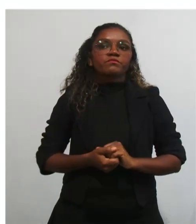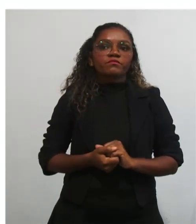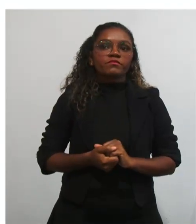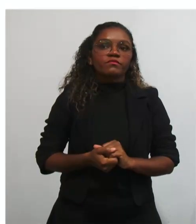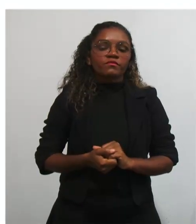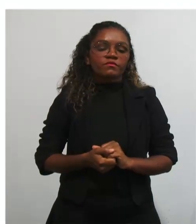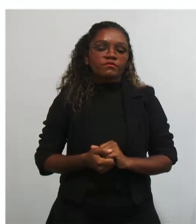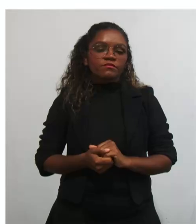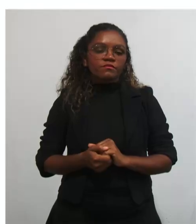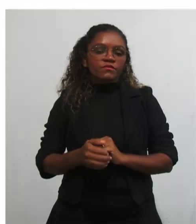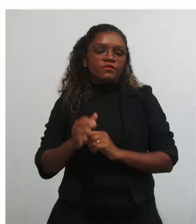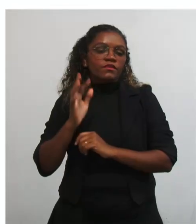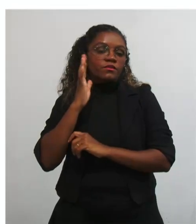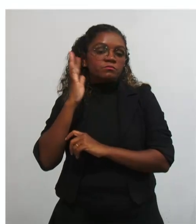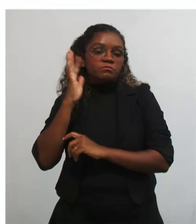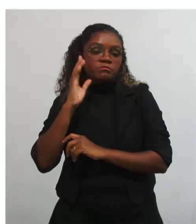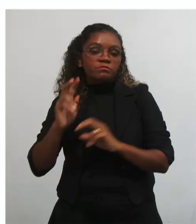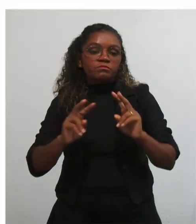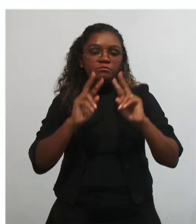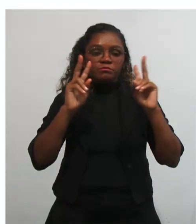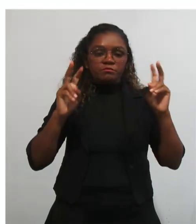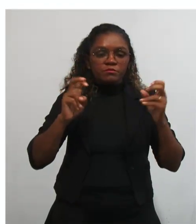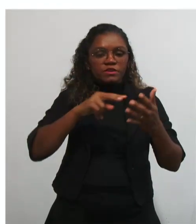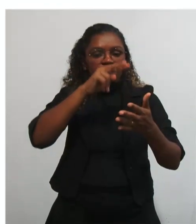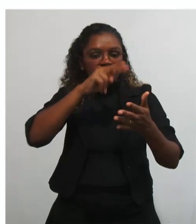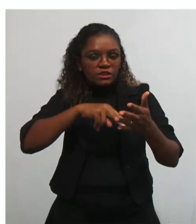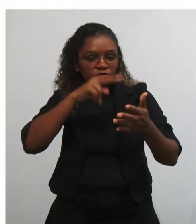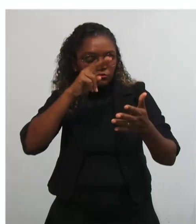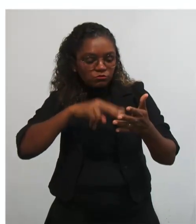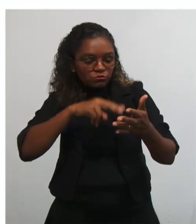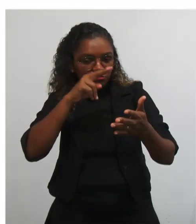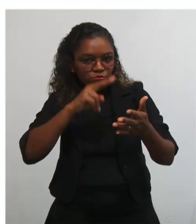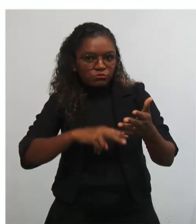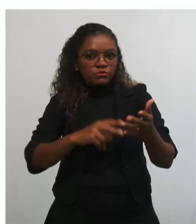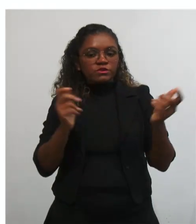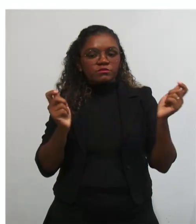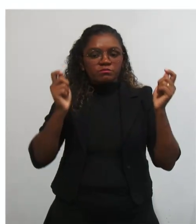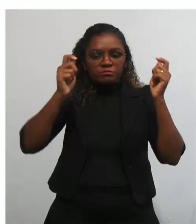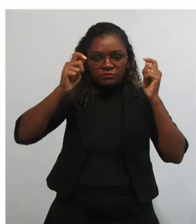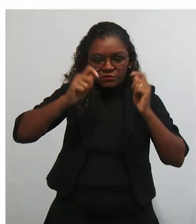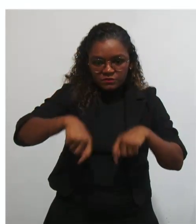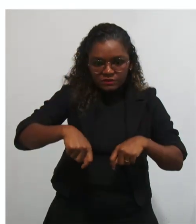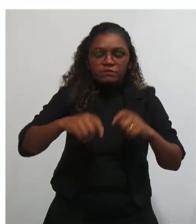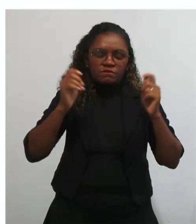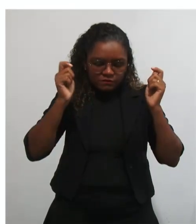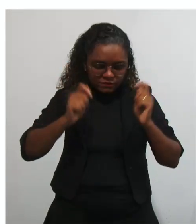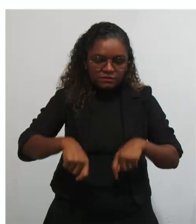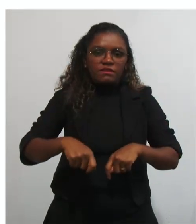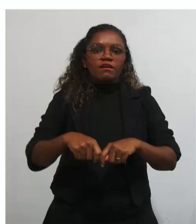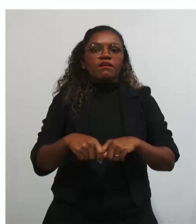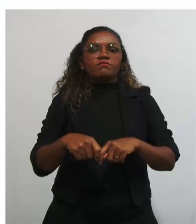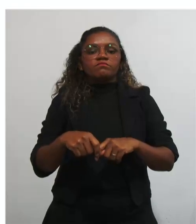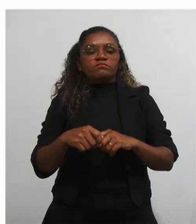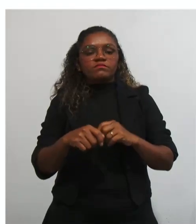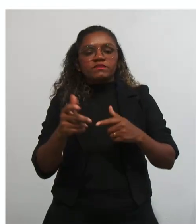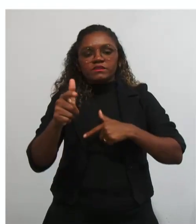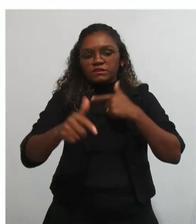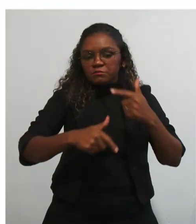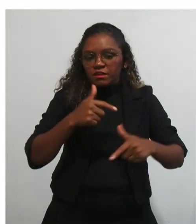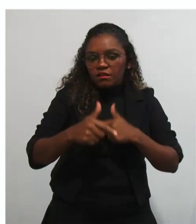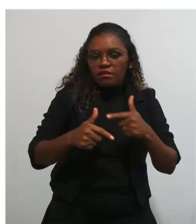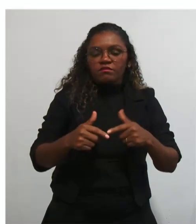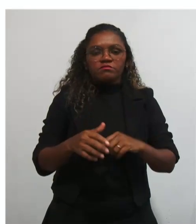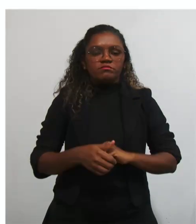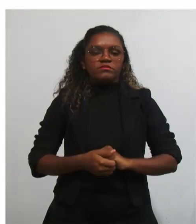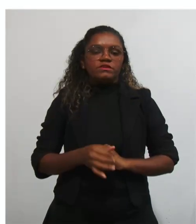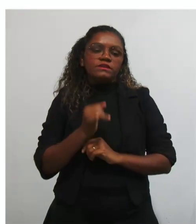de leitura, logo a possibilidade de encará-la como possível de ser trabalhada e não ensinada. Então, se